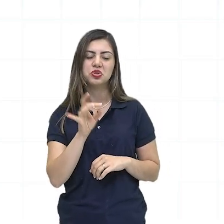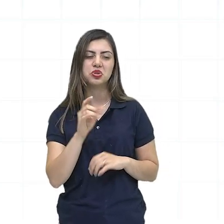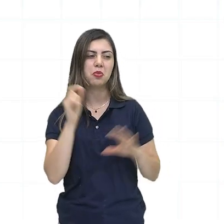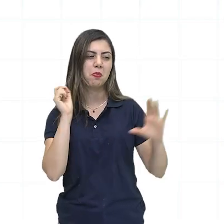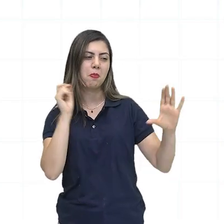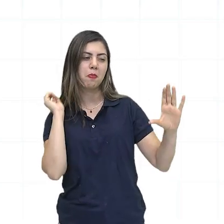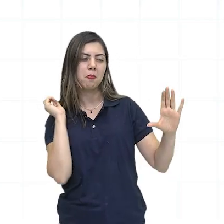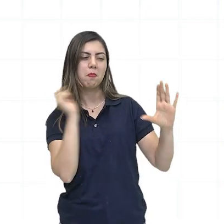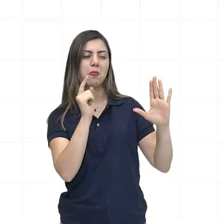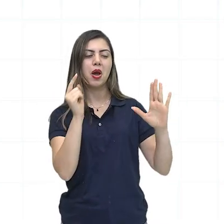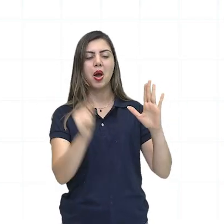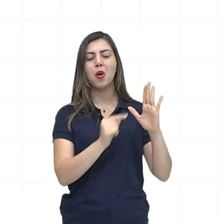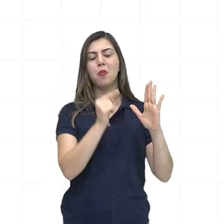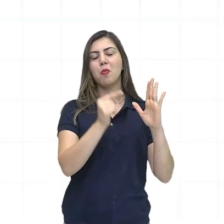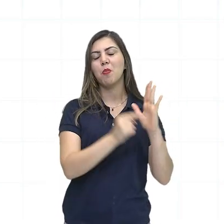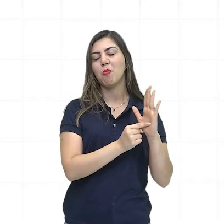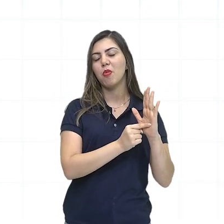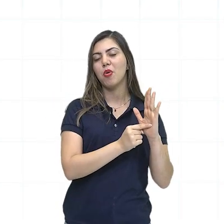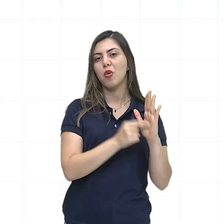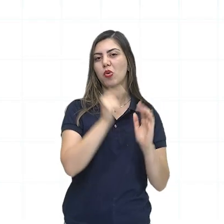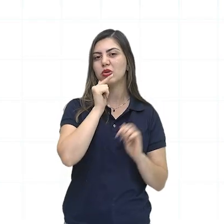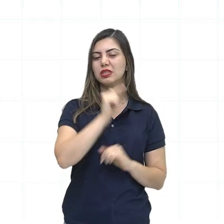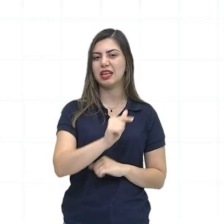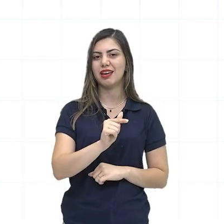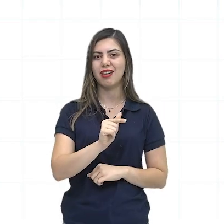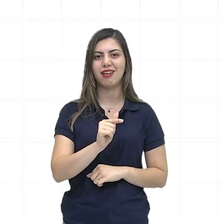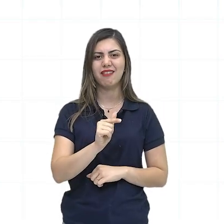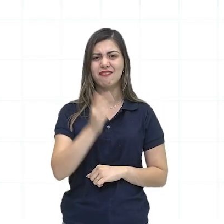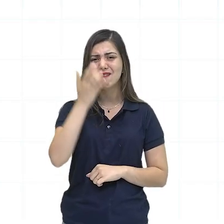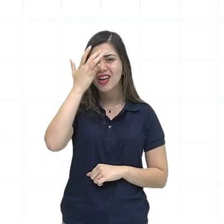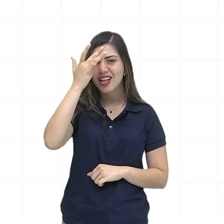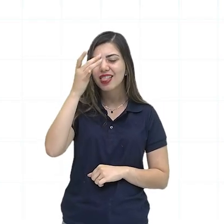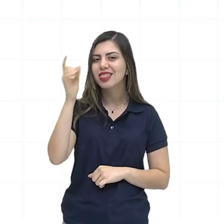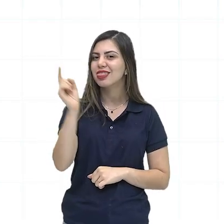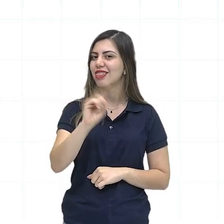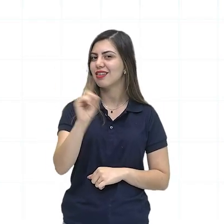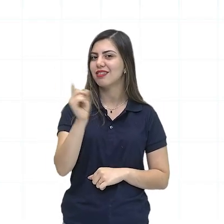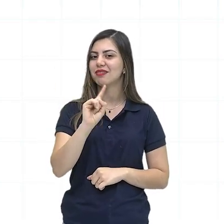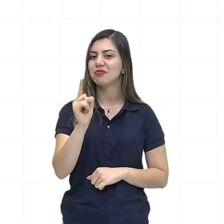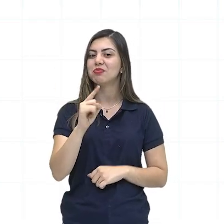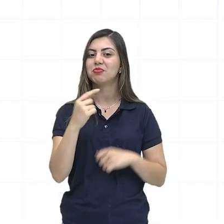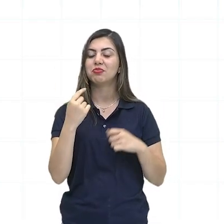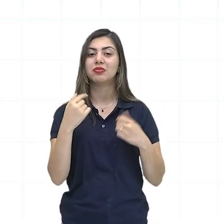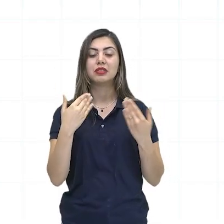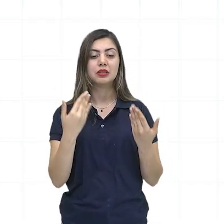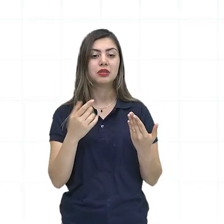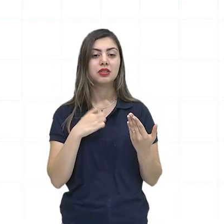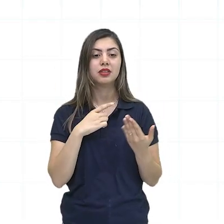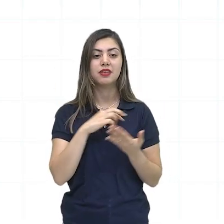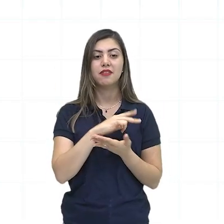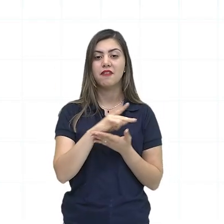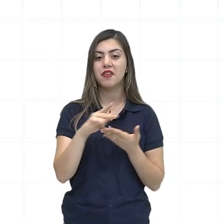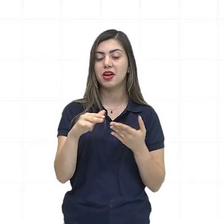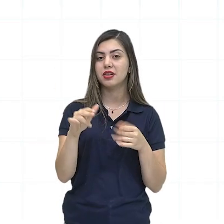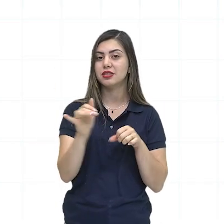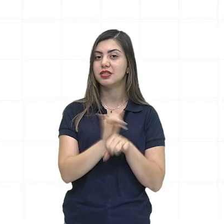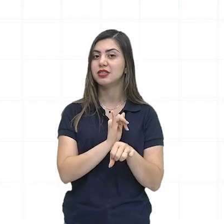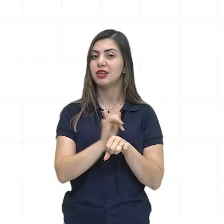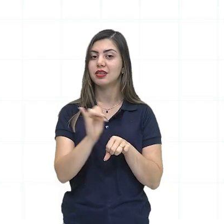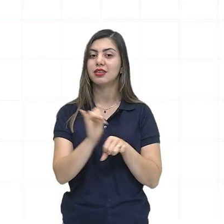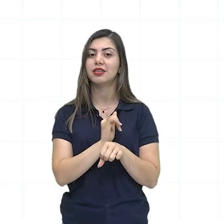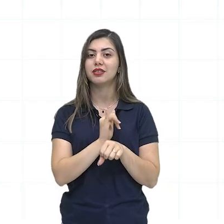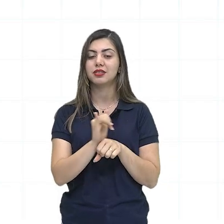lá, lançar e acertar o círculo menor, existem várias formas de se jogar o dardo.